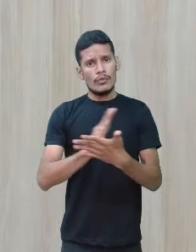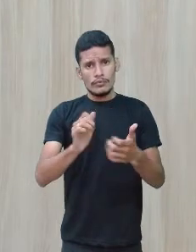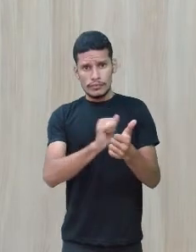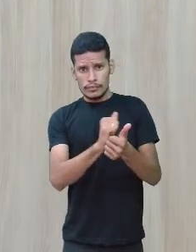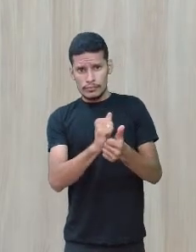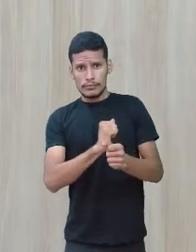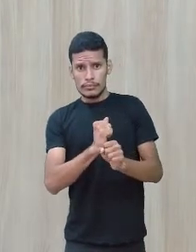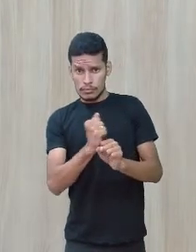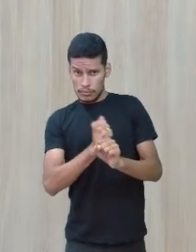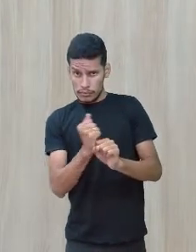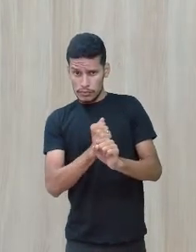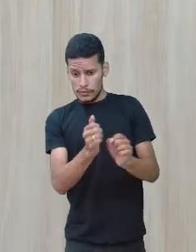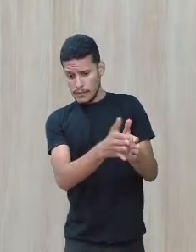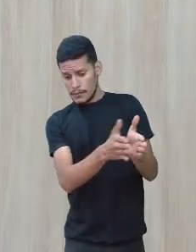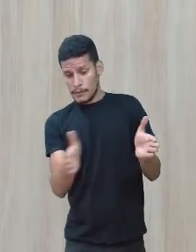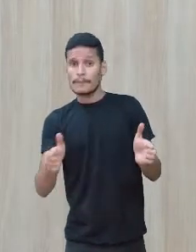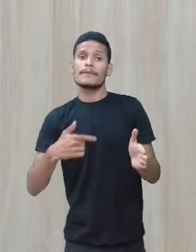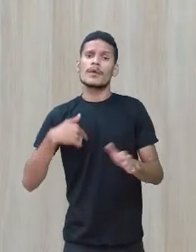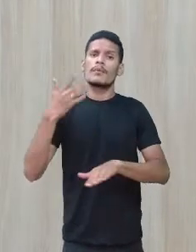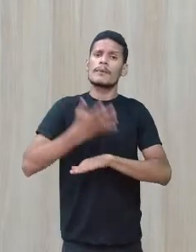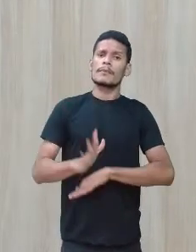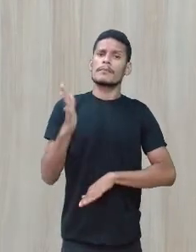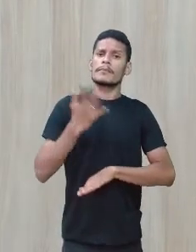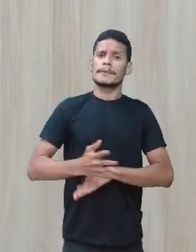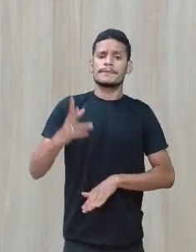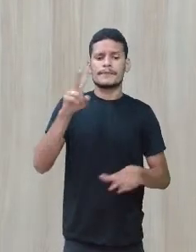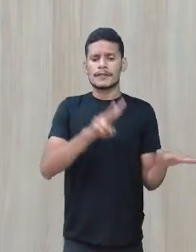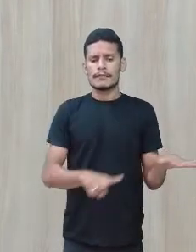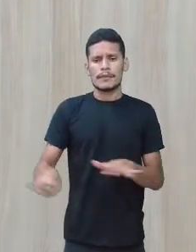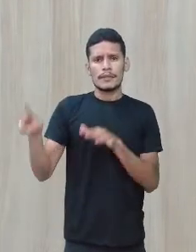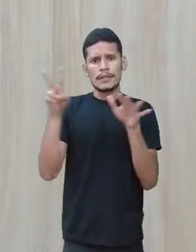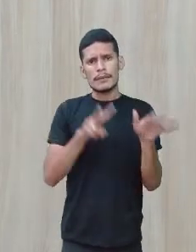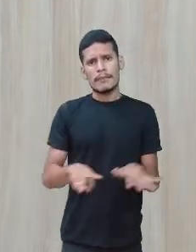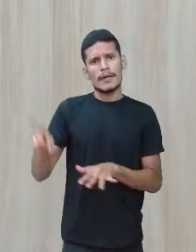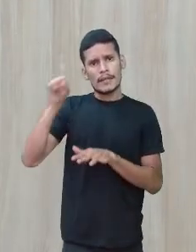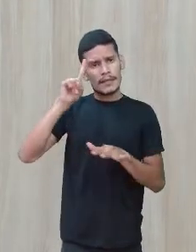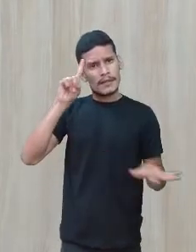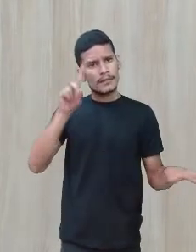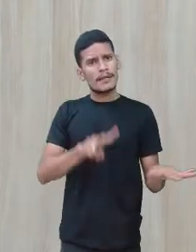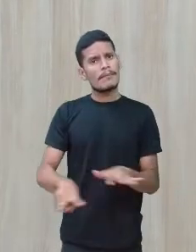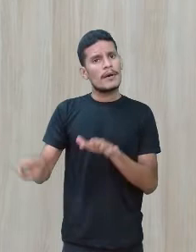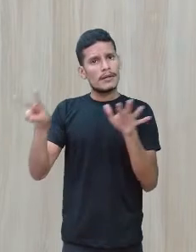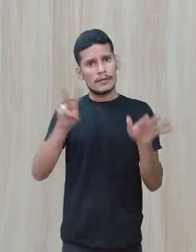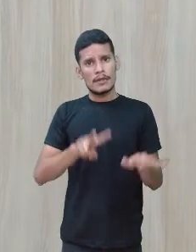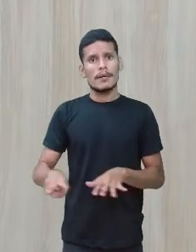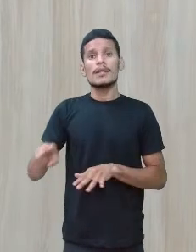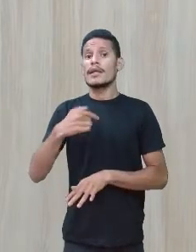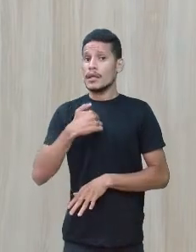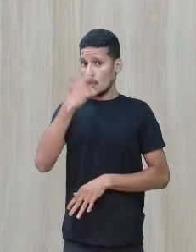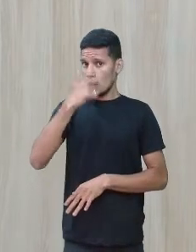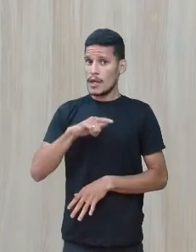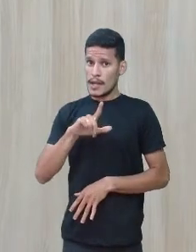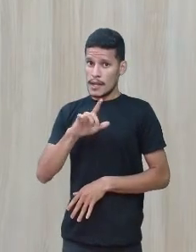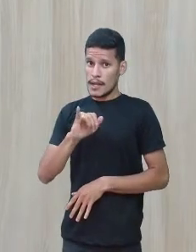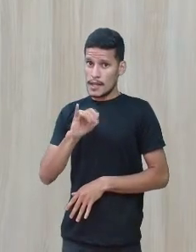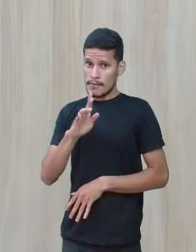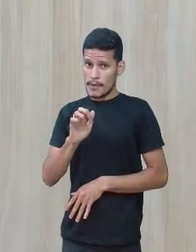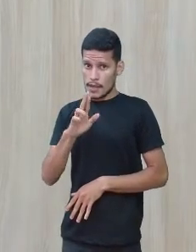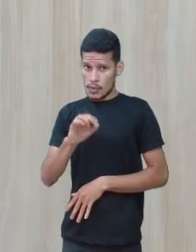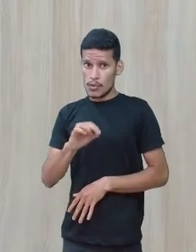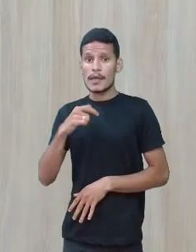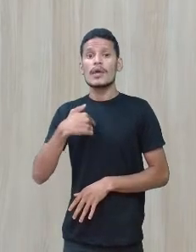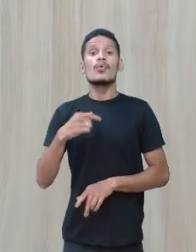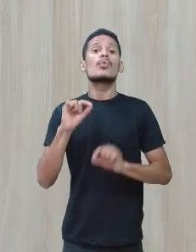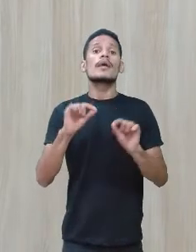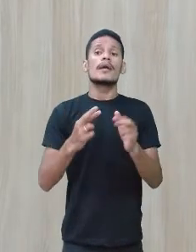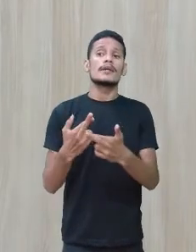eu treinava toda semana, né? Tava lá, fazia os exercícios. Eu era líbero. Todo mundo sabe o que é líbero? É aquele que é responsável por fazer